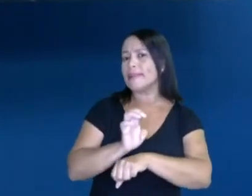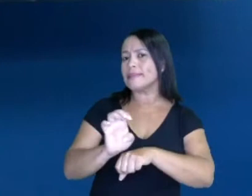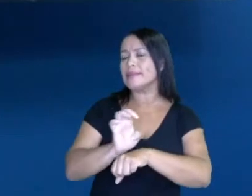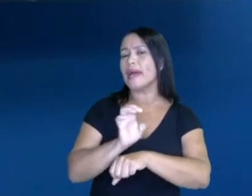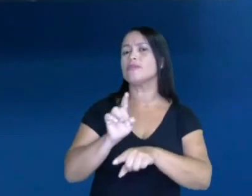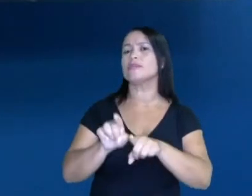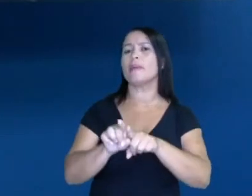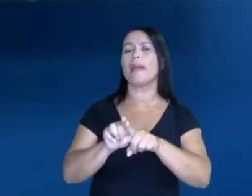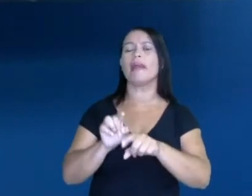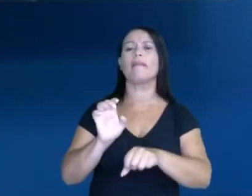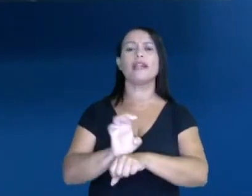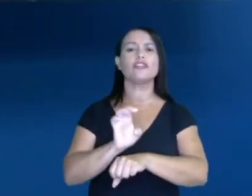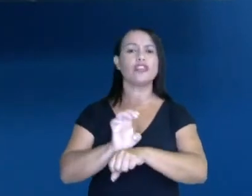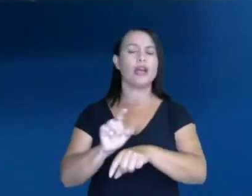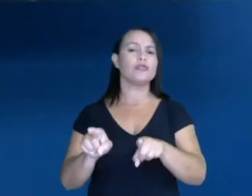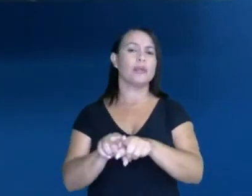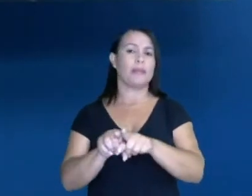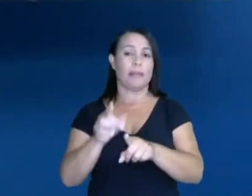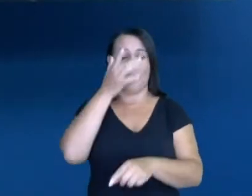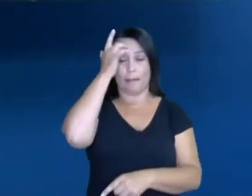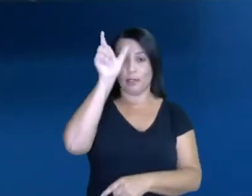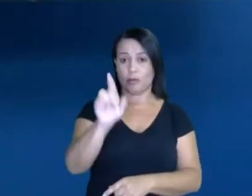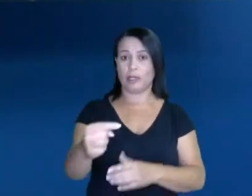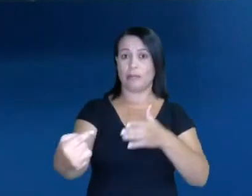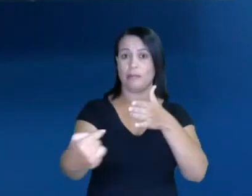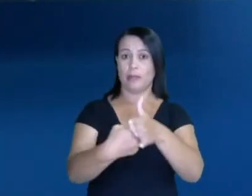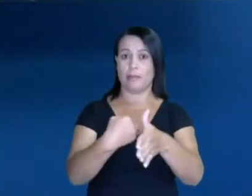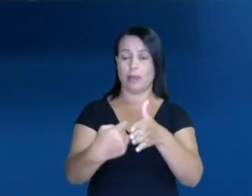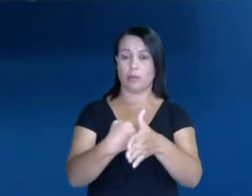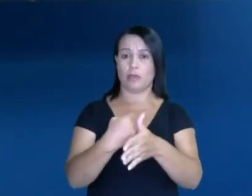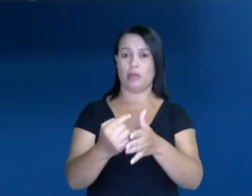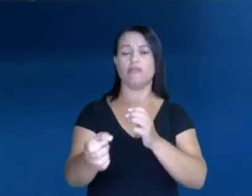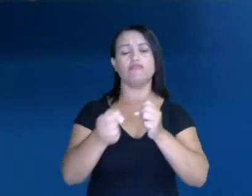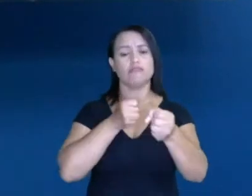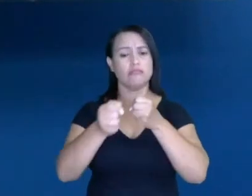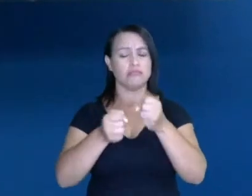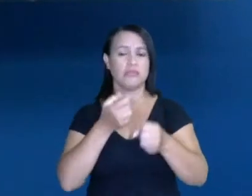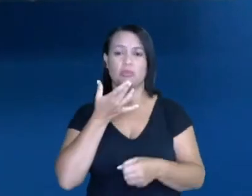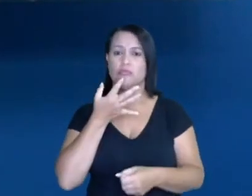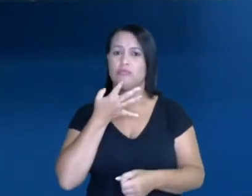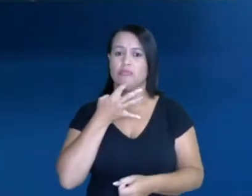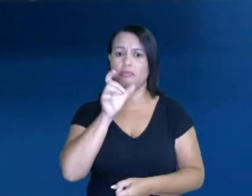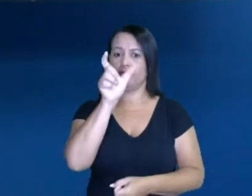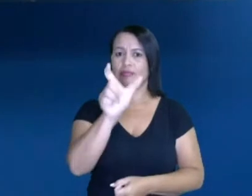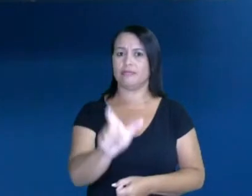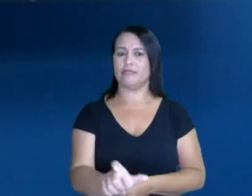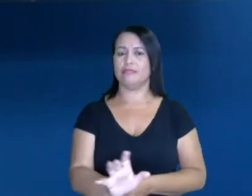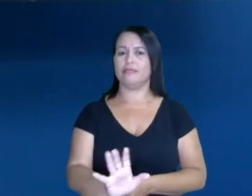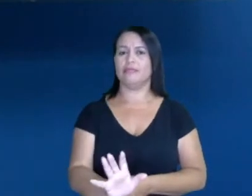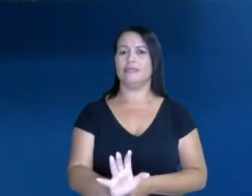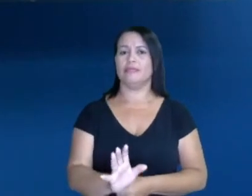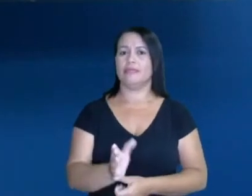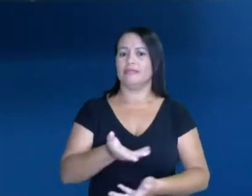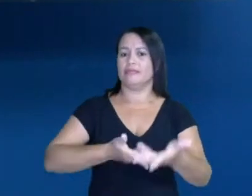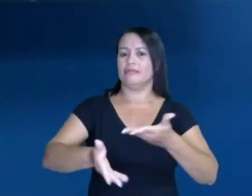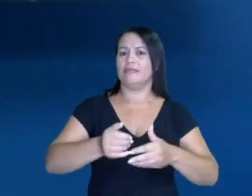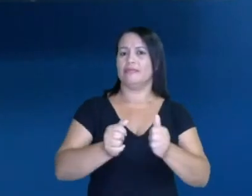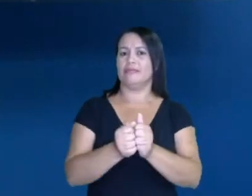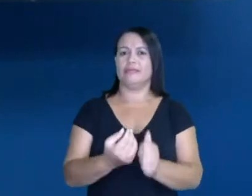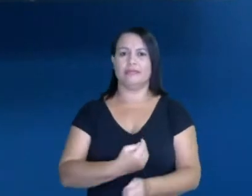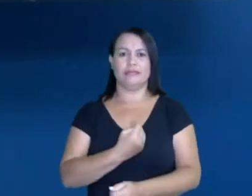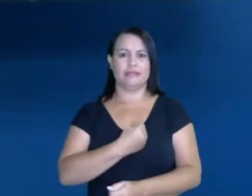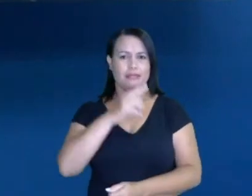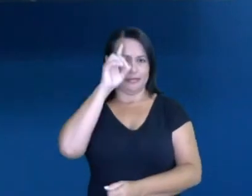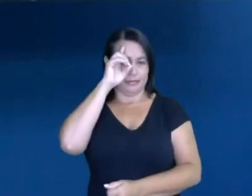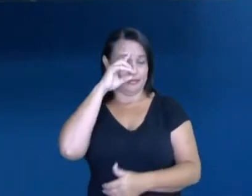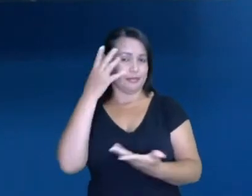linguagem formal. Por quê? A pessoa que está me entrevistando é uma pessoa desconhecida, é uma pessoa que não faz parte do meu convívio e da